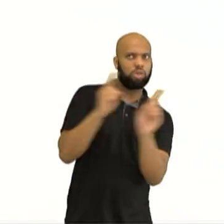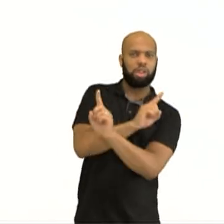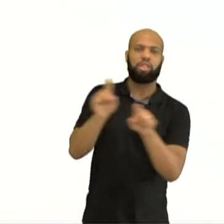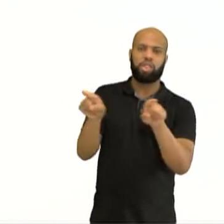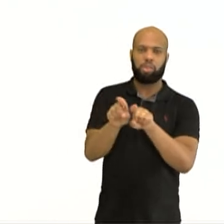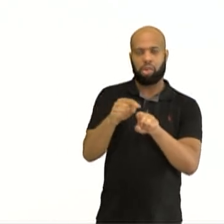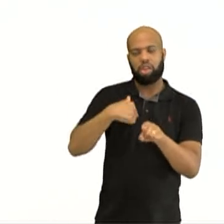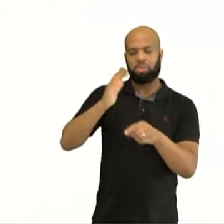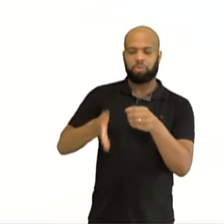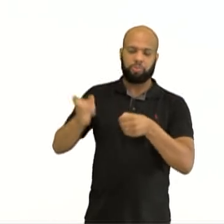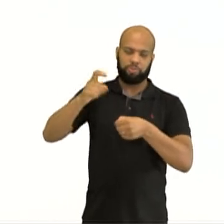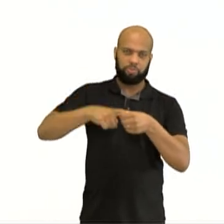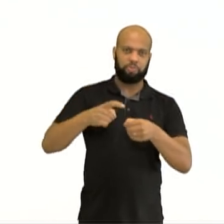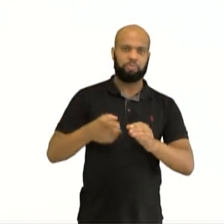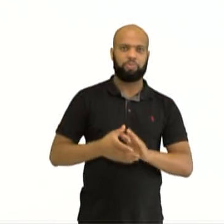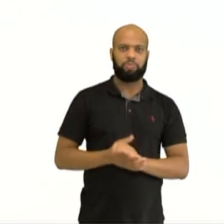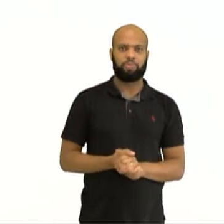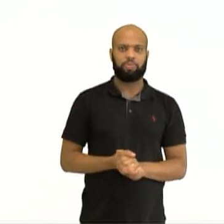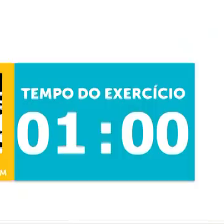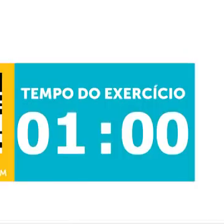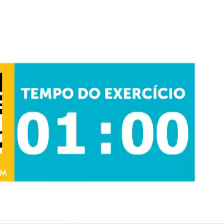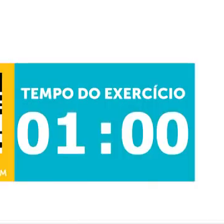eu já retorno.